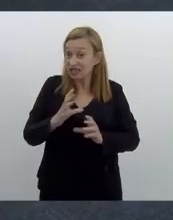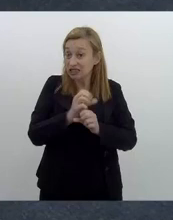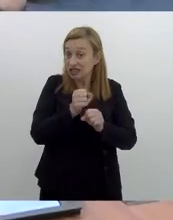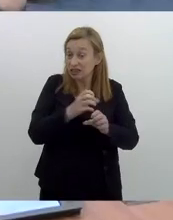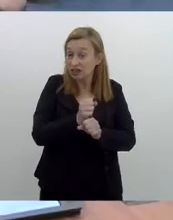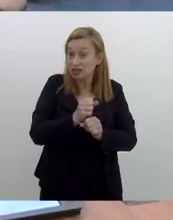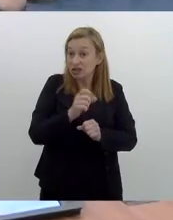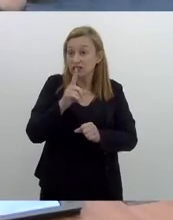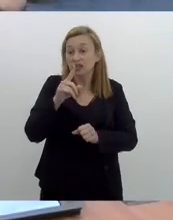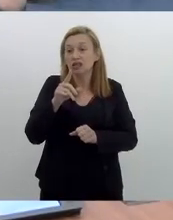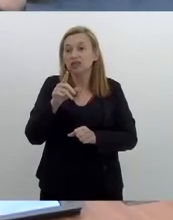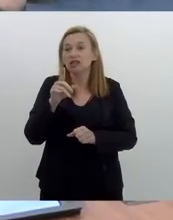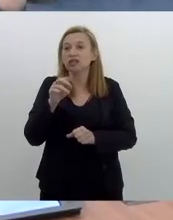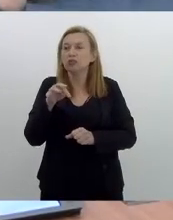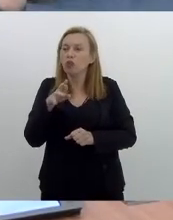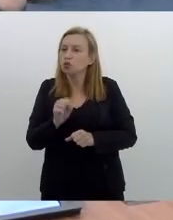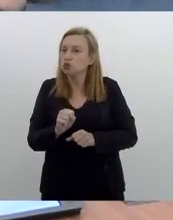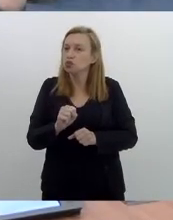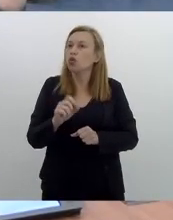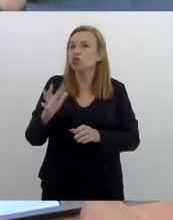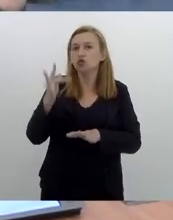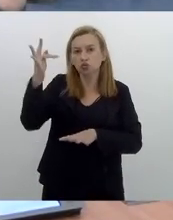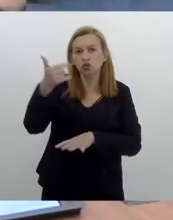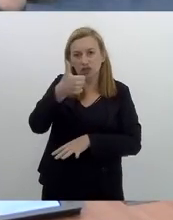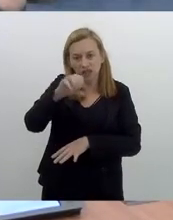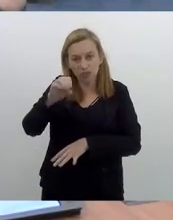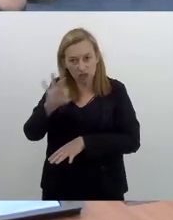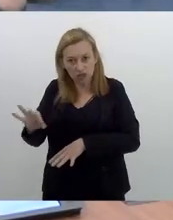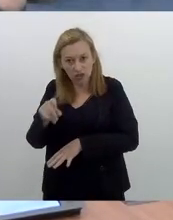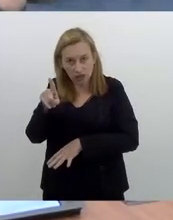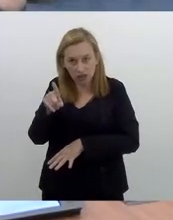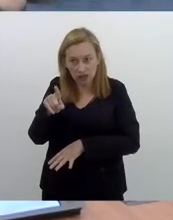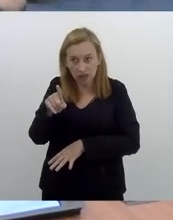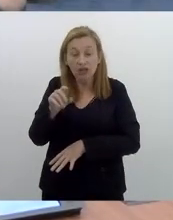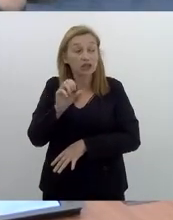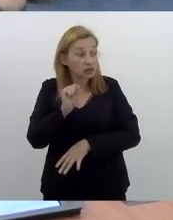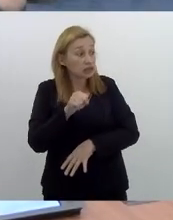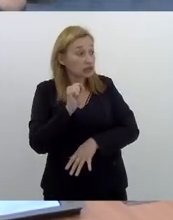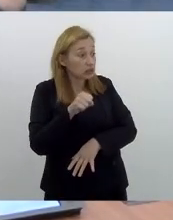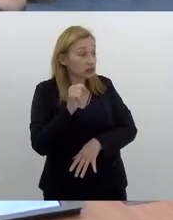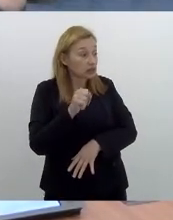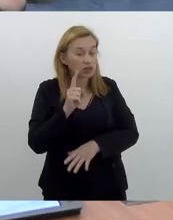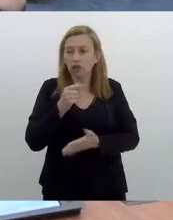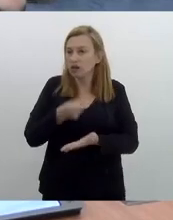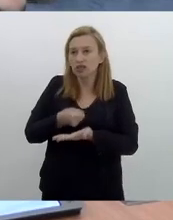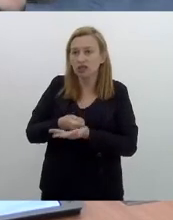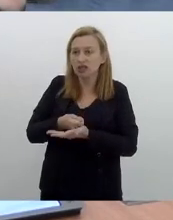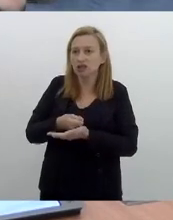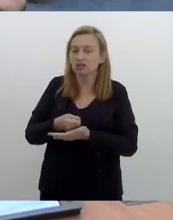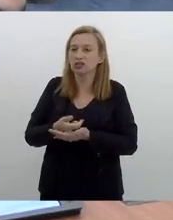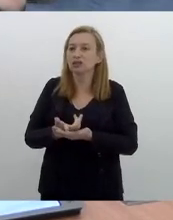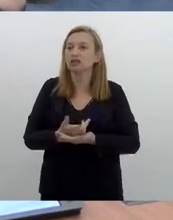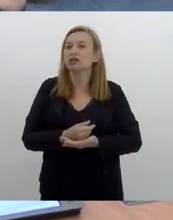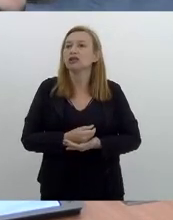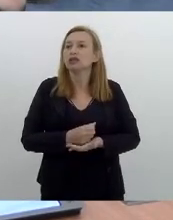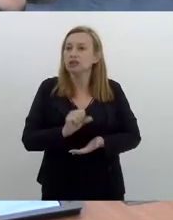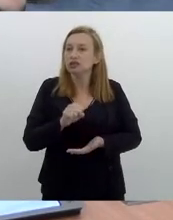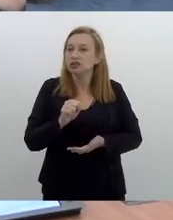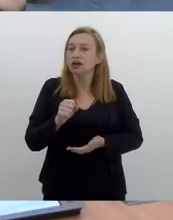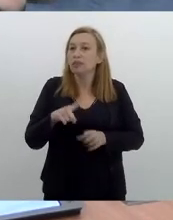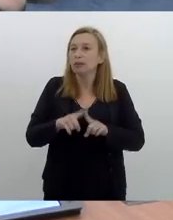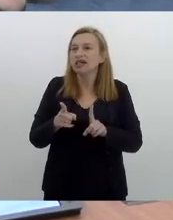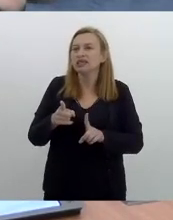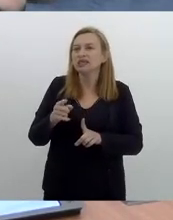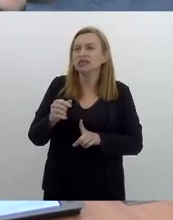Você está falando Futuro dos 100% Isso Isso Isso Olha só Não há exigência Do regime Mas André